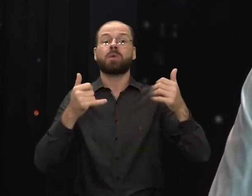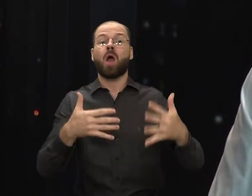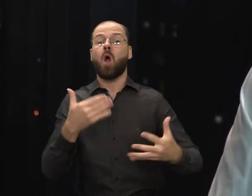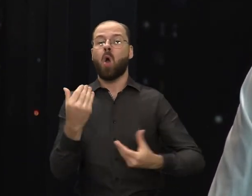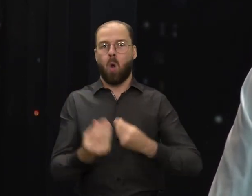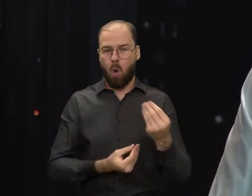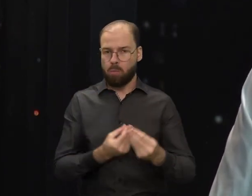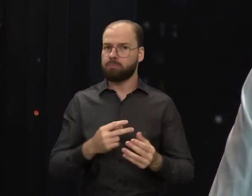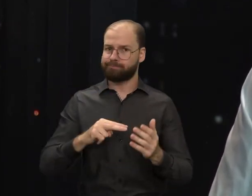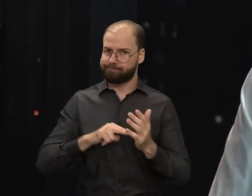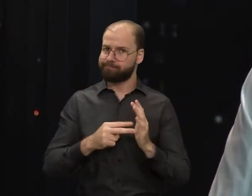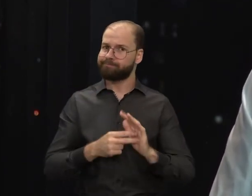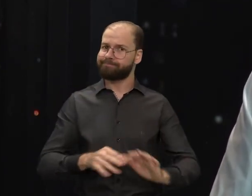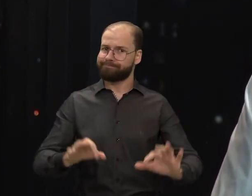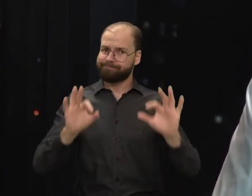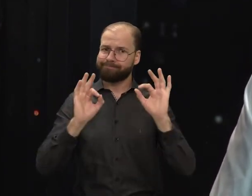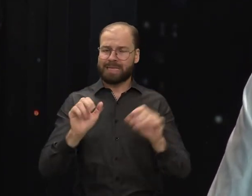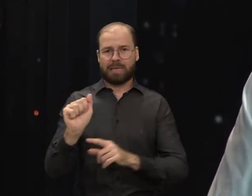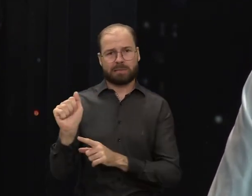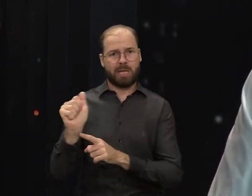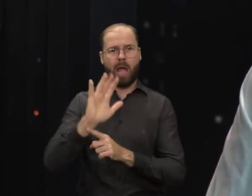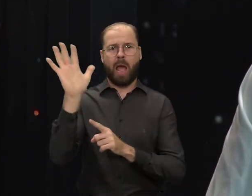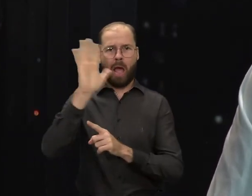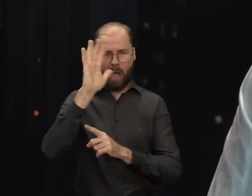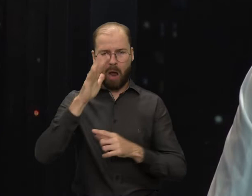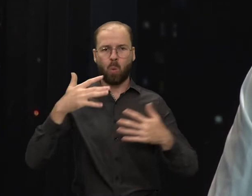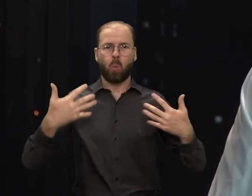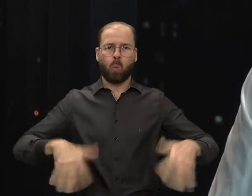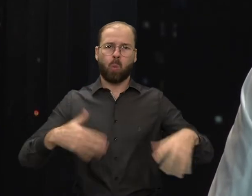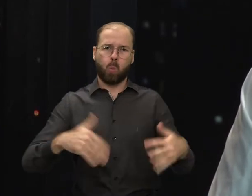fazer saneamento, é bastante caro. Então,